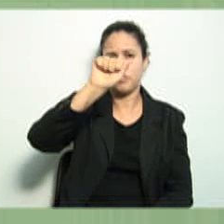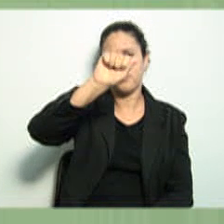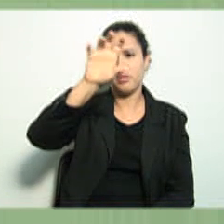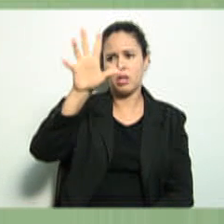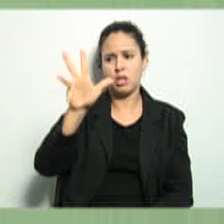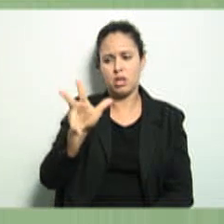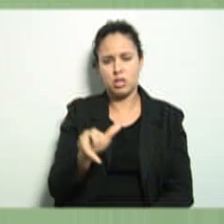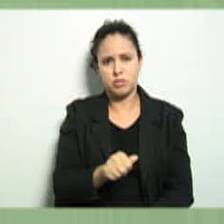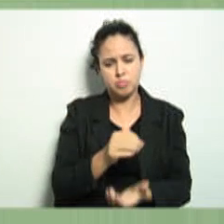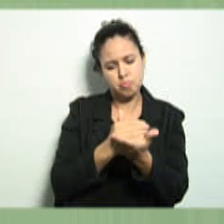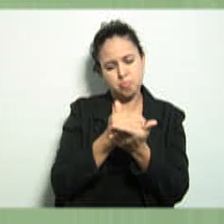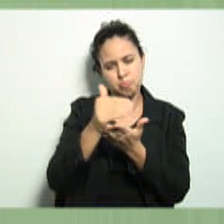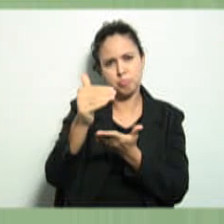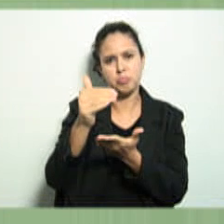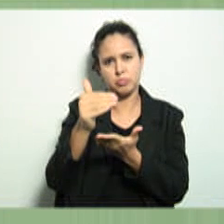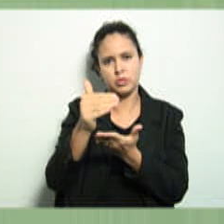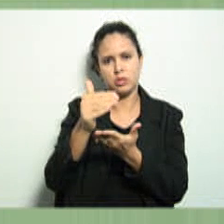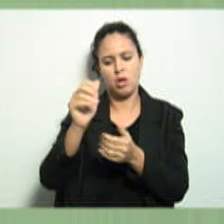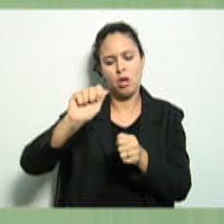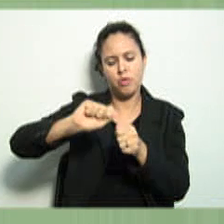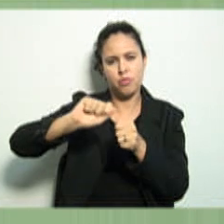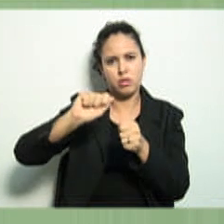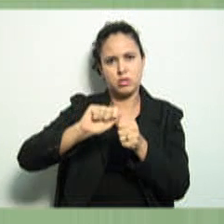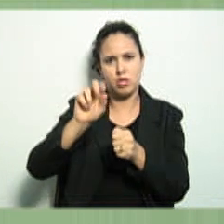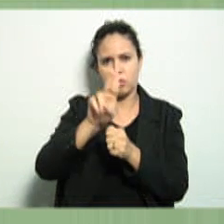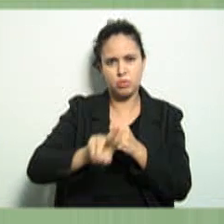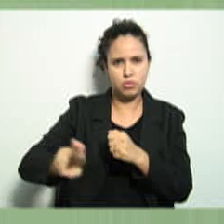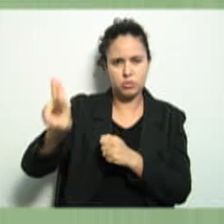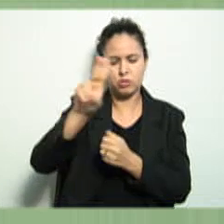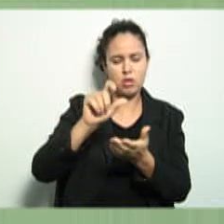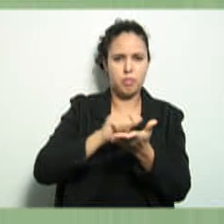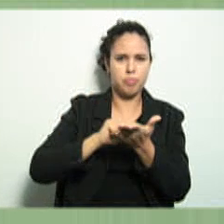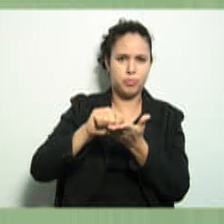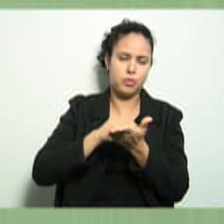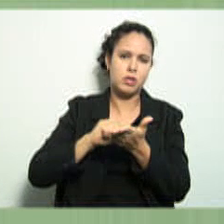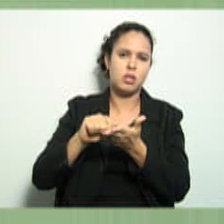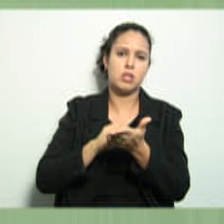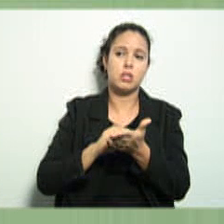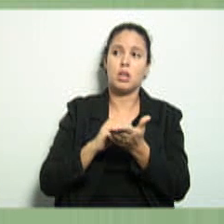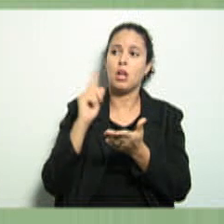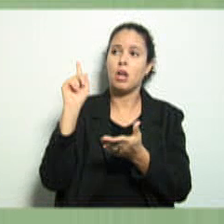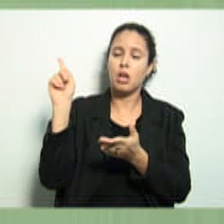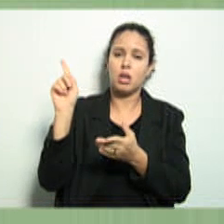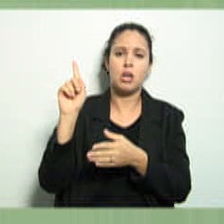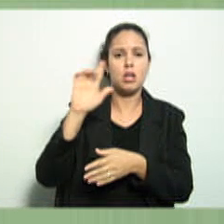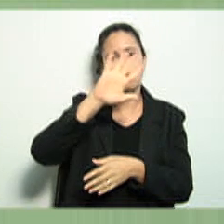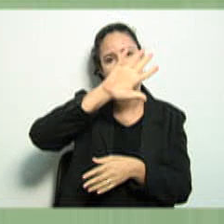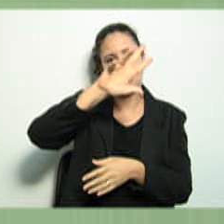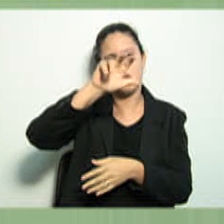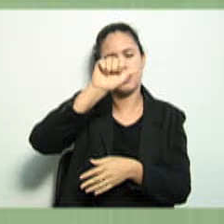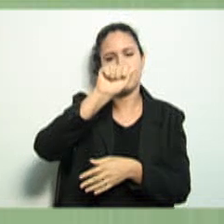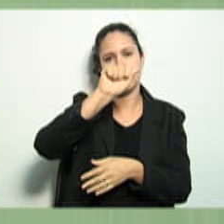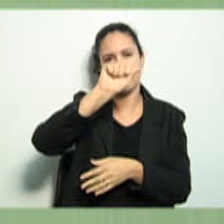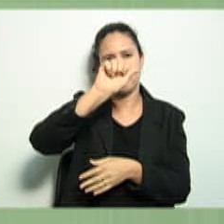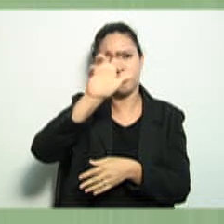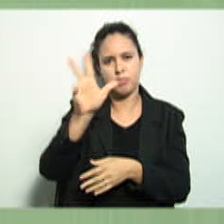que a borracha produzida na Amazônia. Um custo de produção menor do que a borracha brasileira, logo